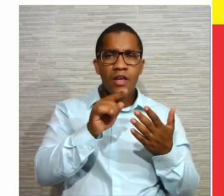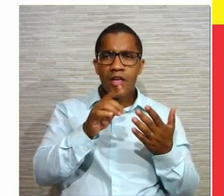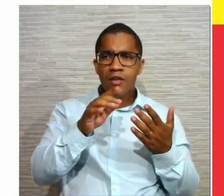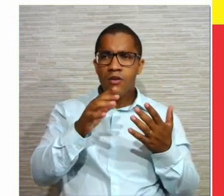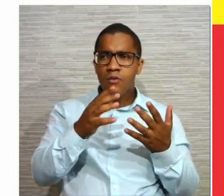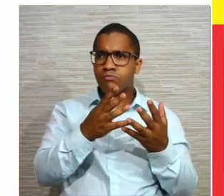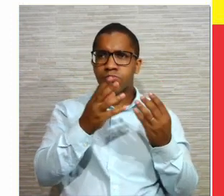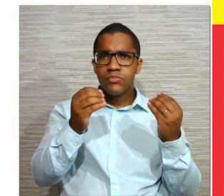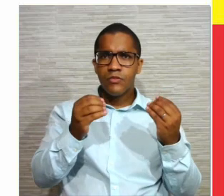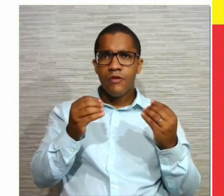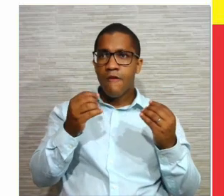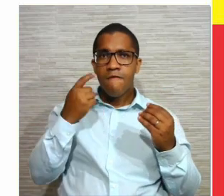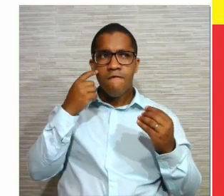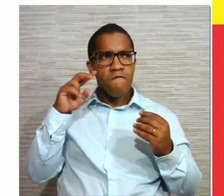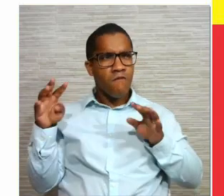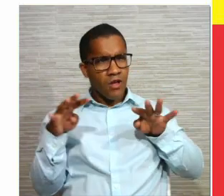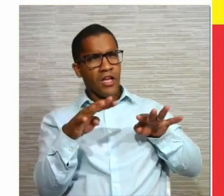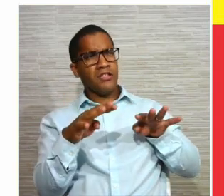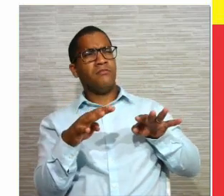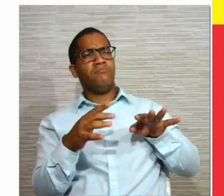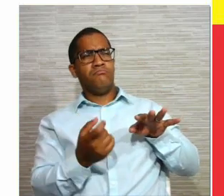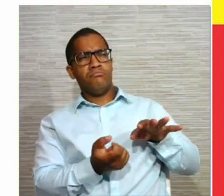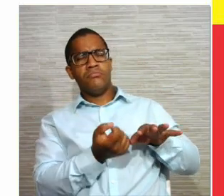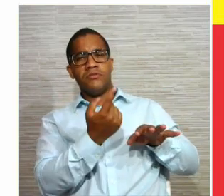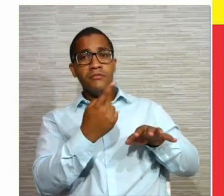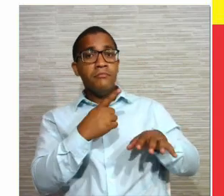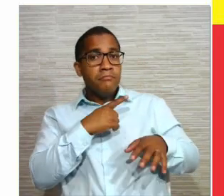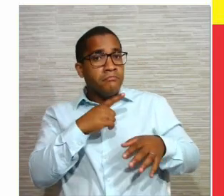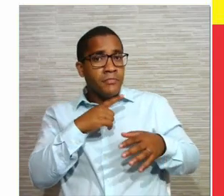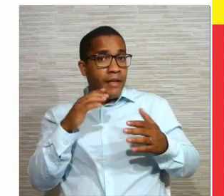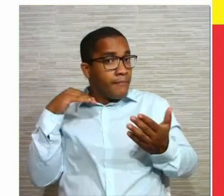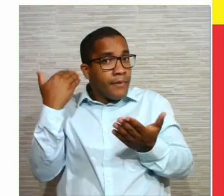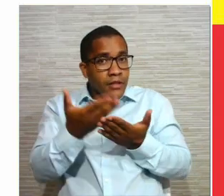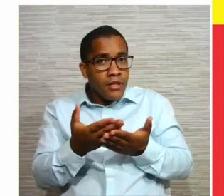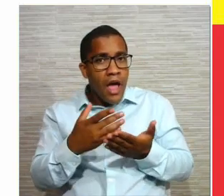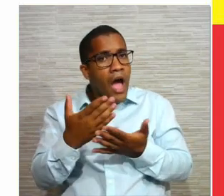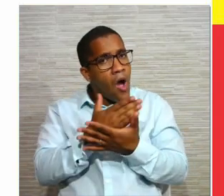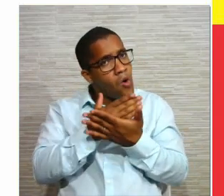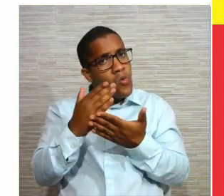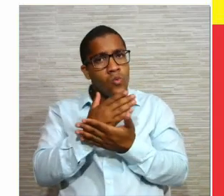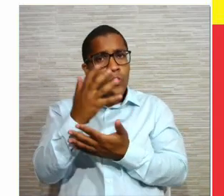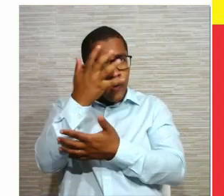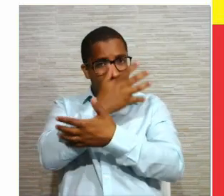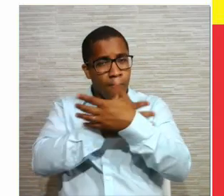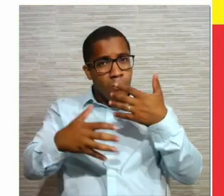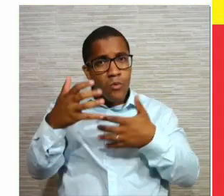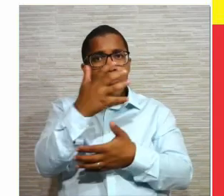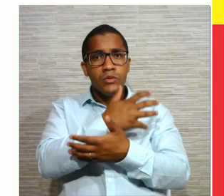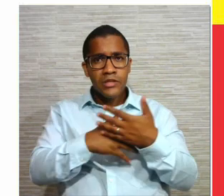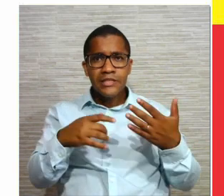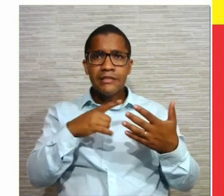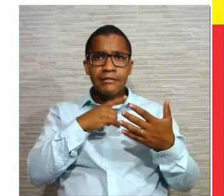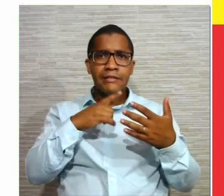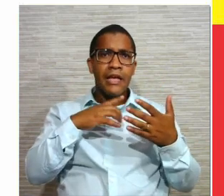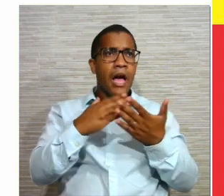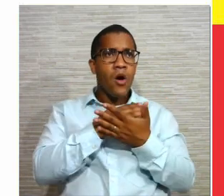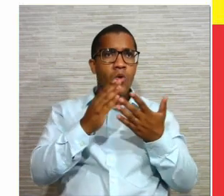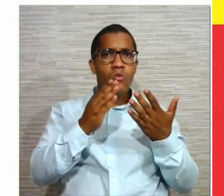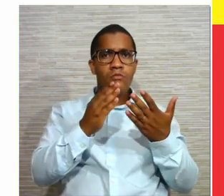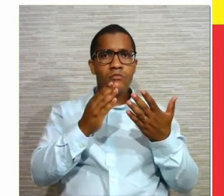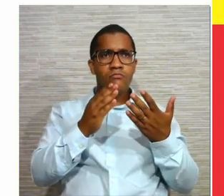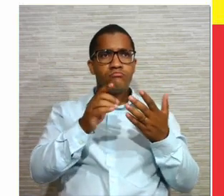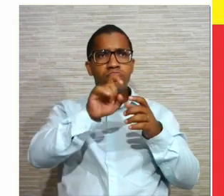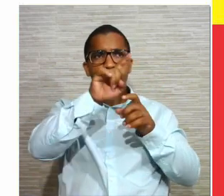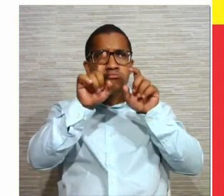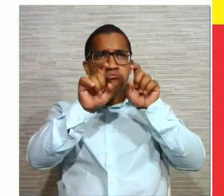50, causando algumas polêmicas, mas ainda hoje, algumas músicas, por ser tão questionadoras ou protestar